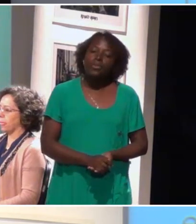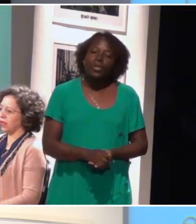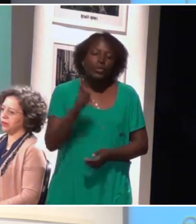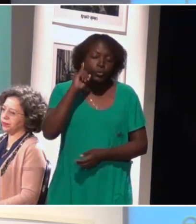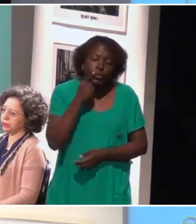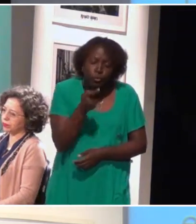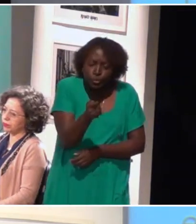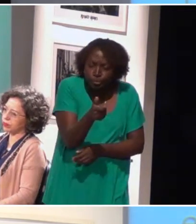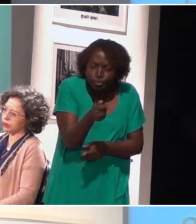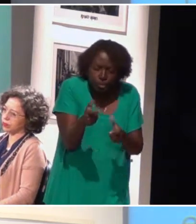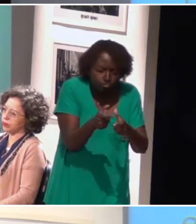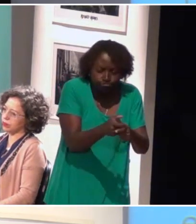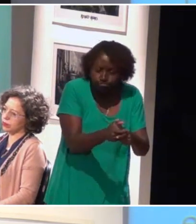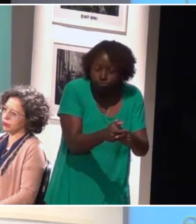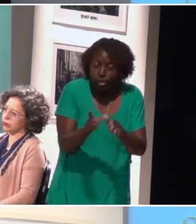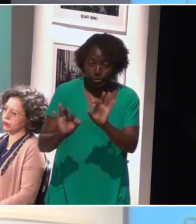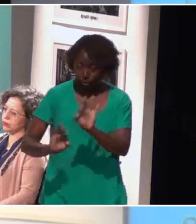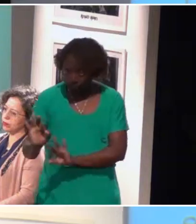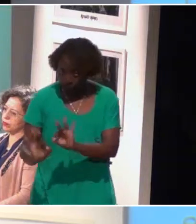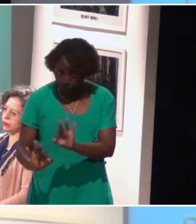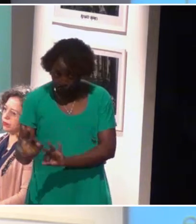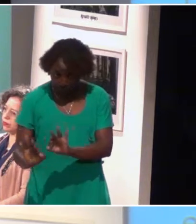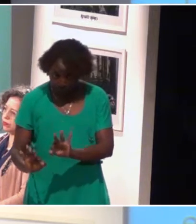poucos surdos e o nosso projeto